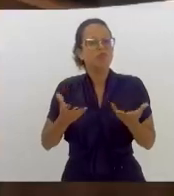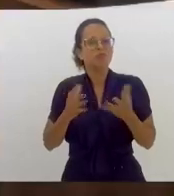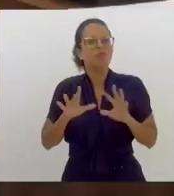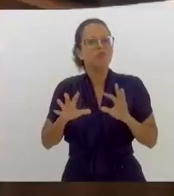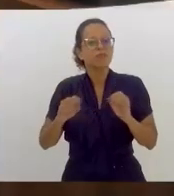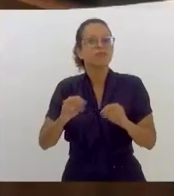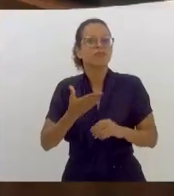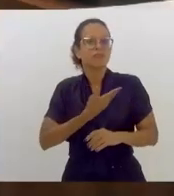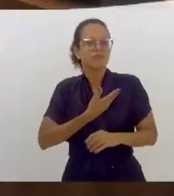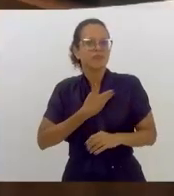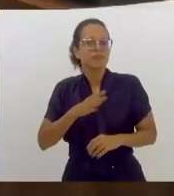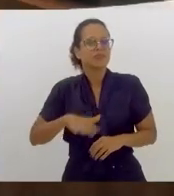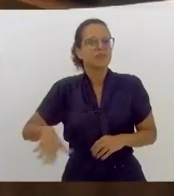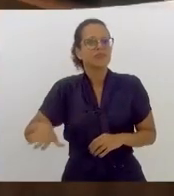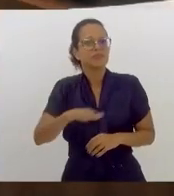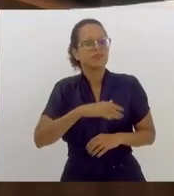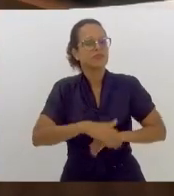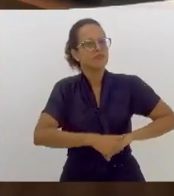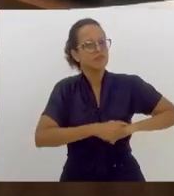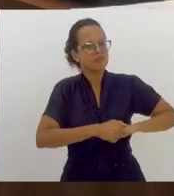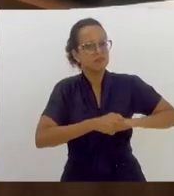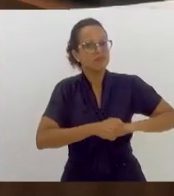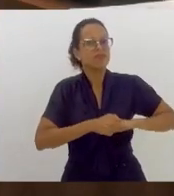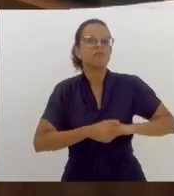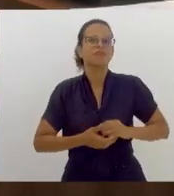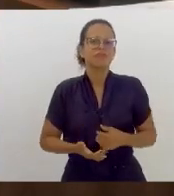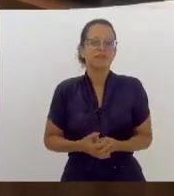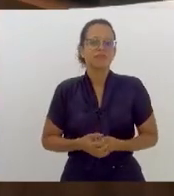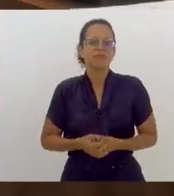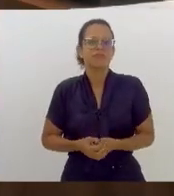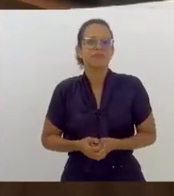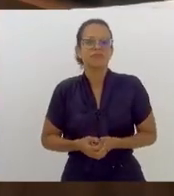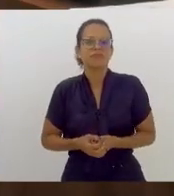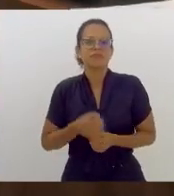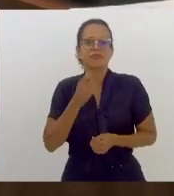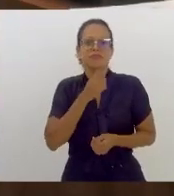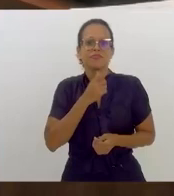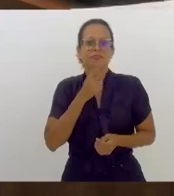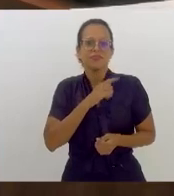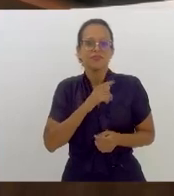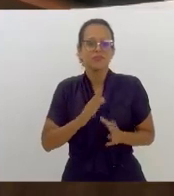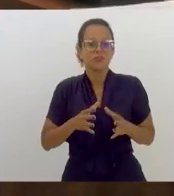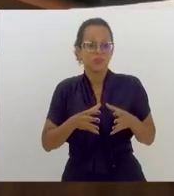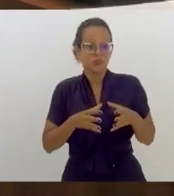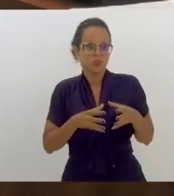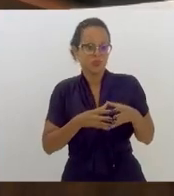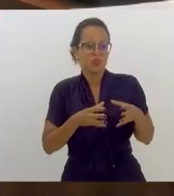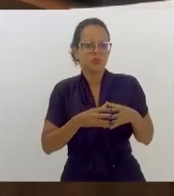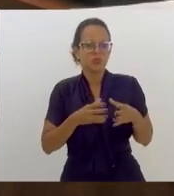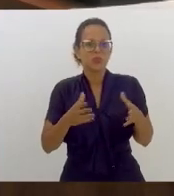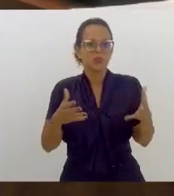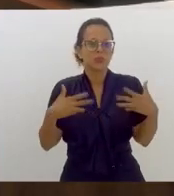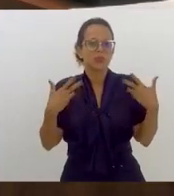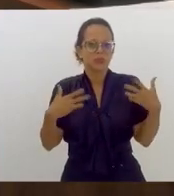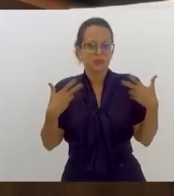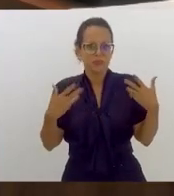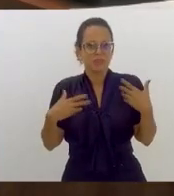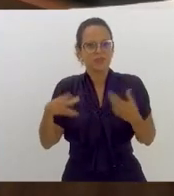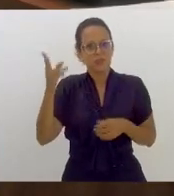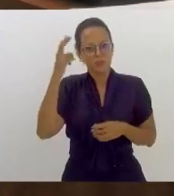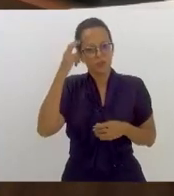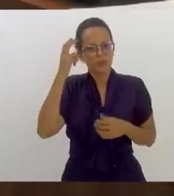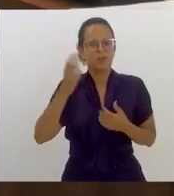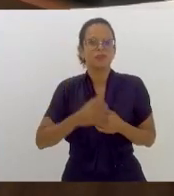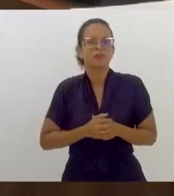colegas, me congratular com o projeto dos animadores culturais, porque isso é,